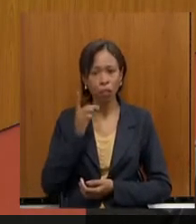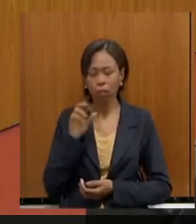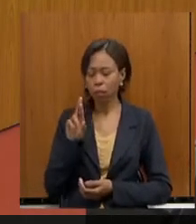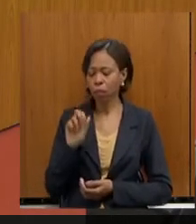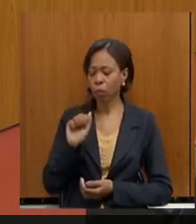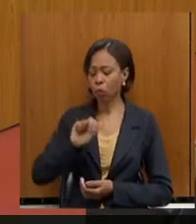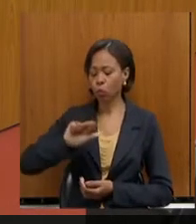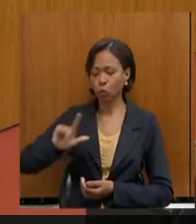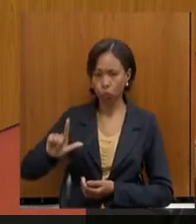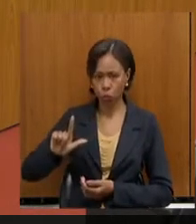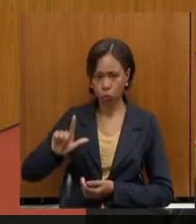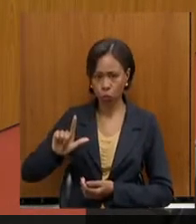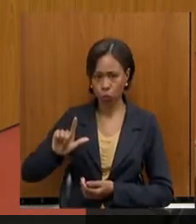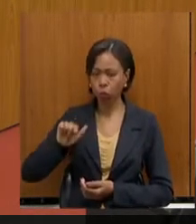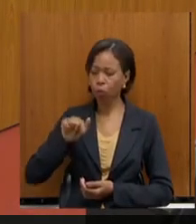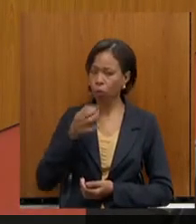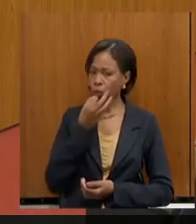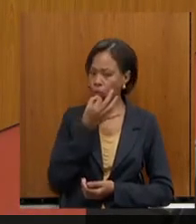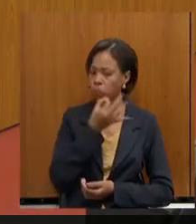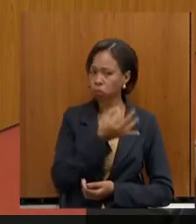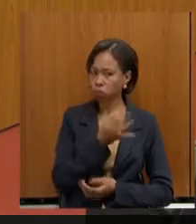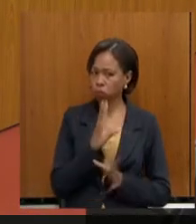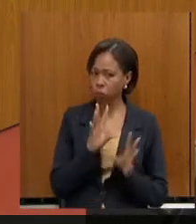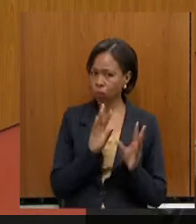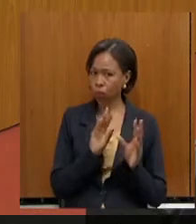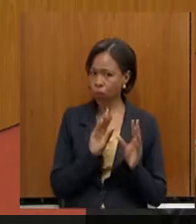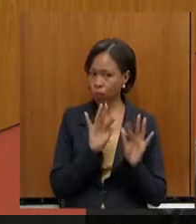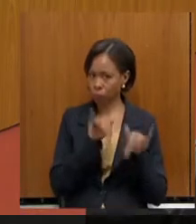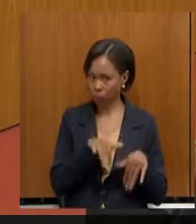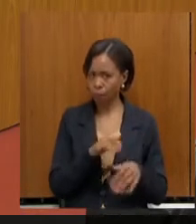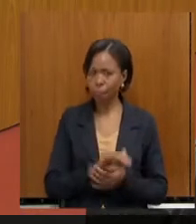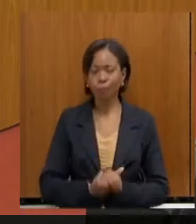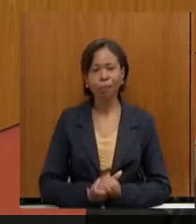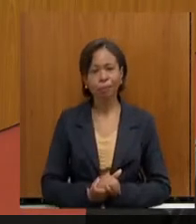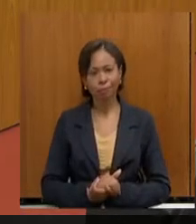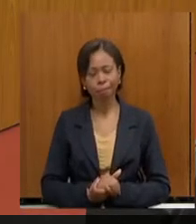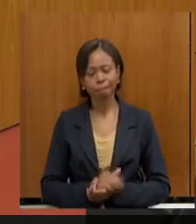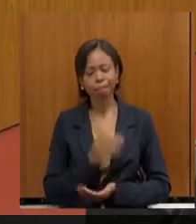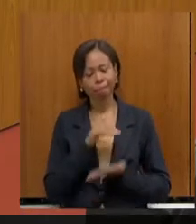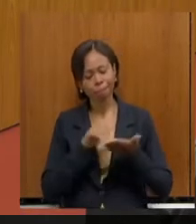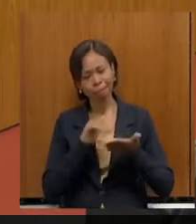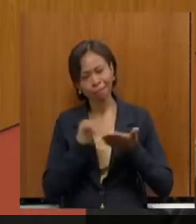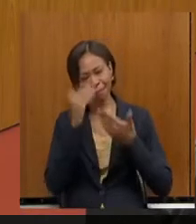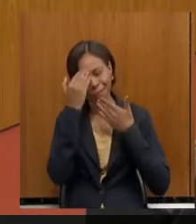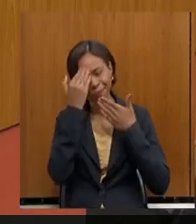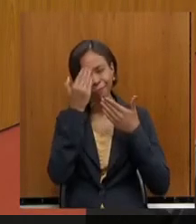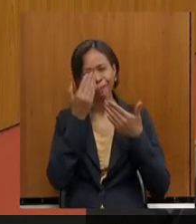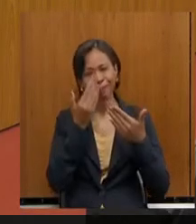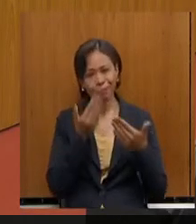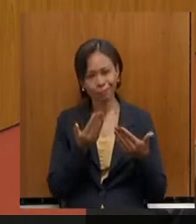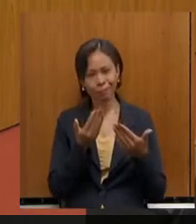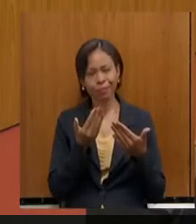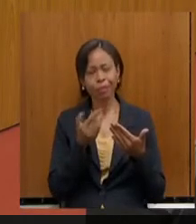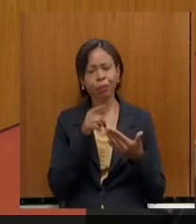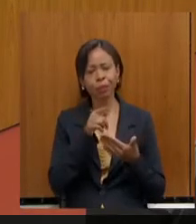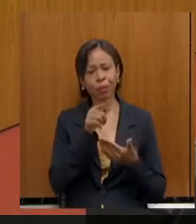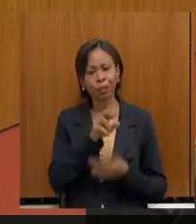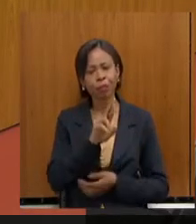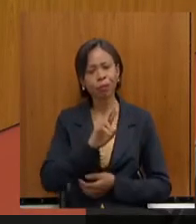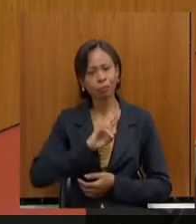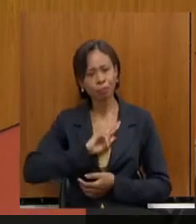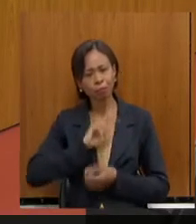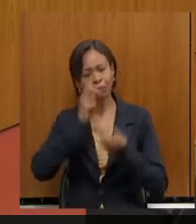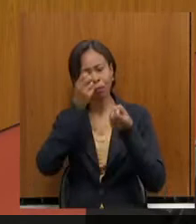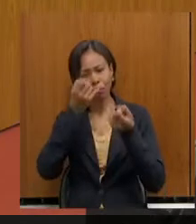Belém para suas considerações finais eu agradeço secretária pela